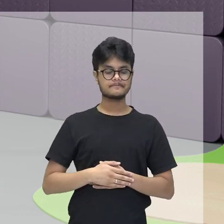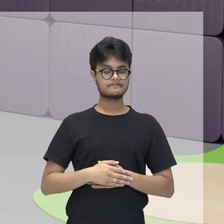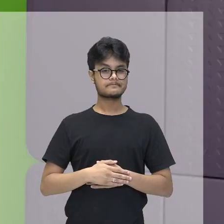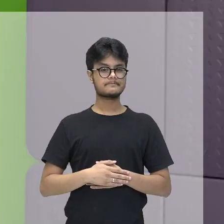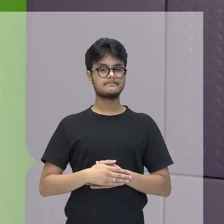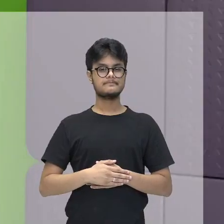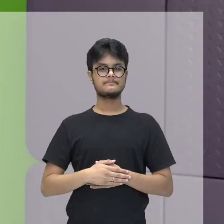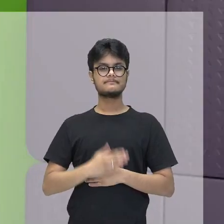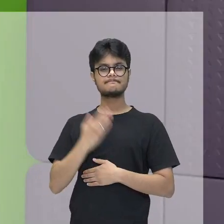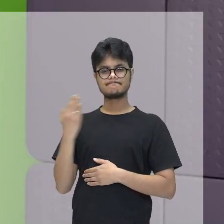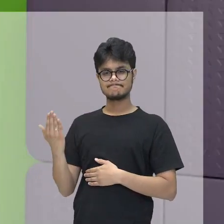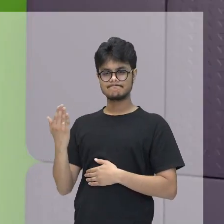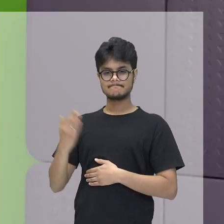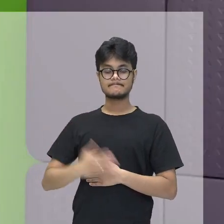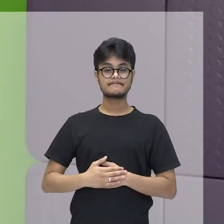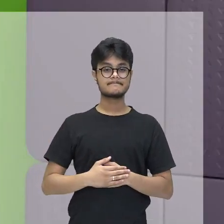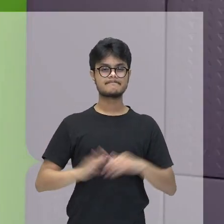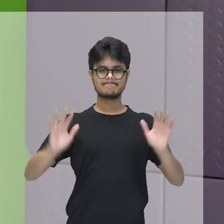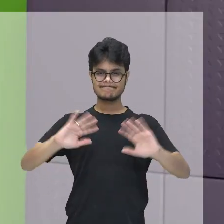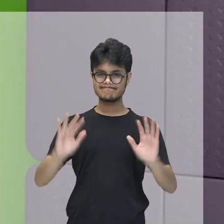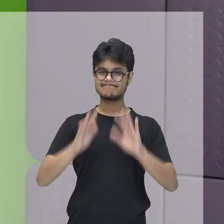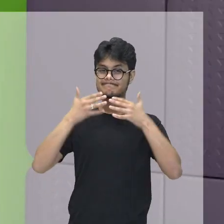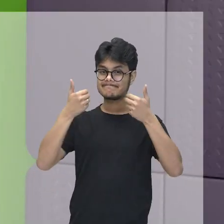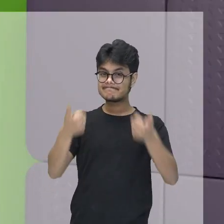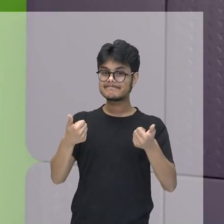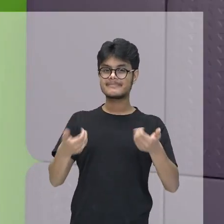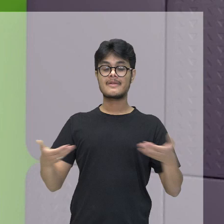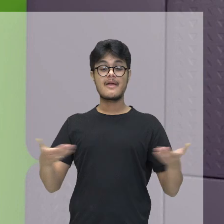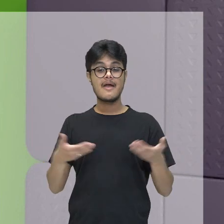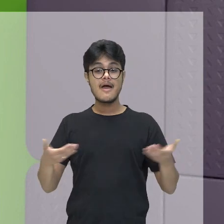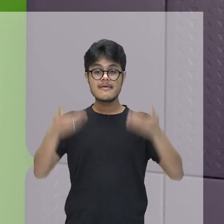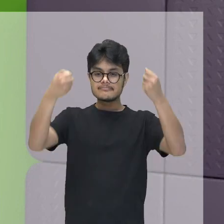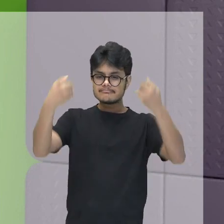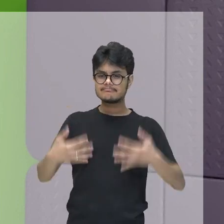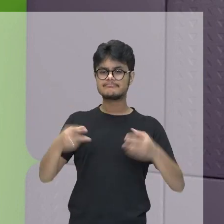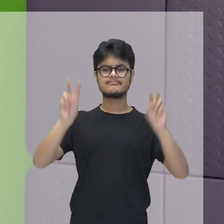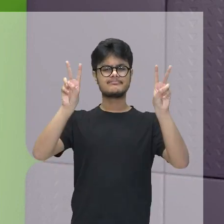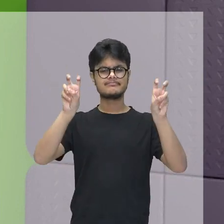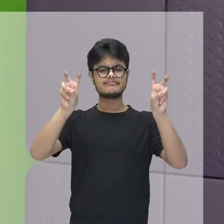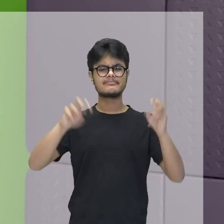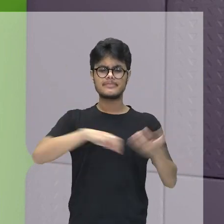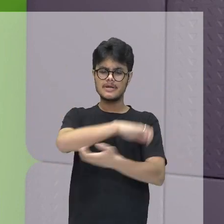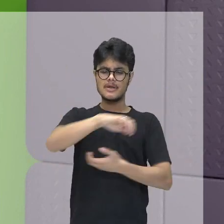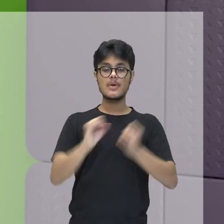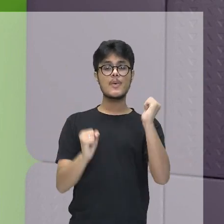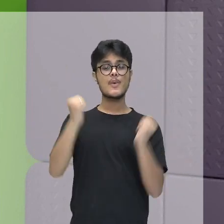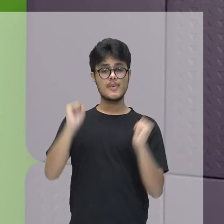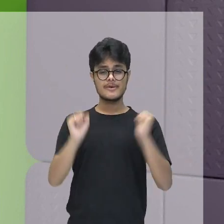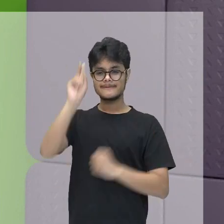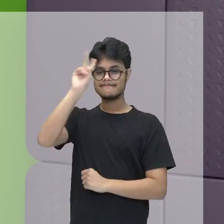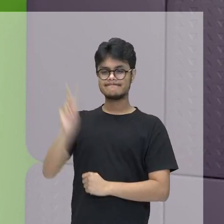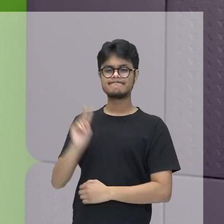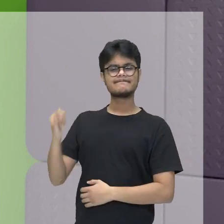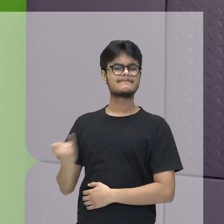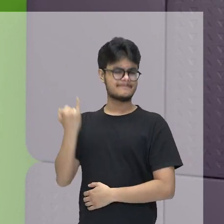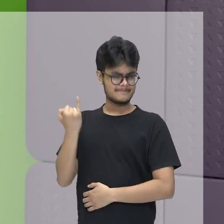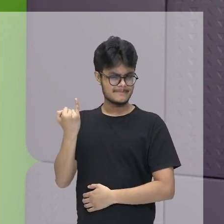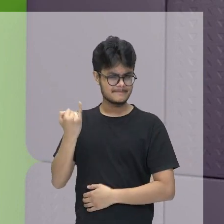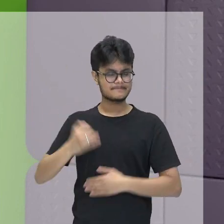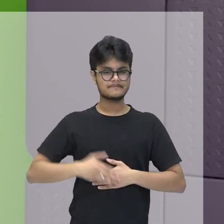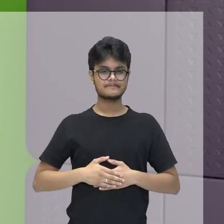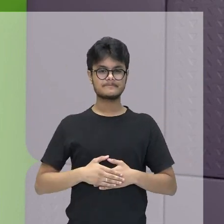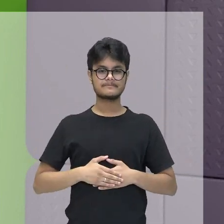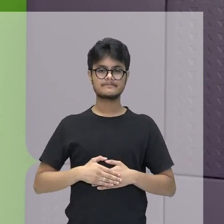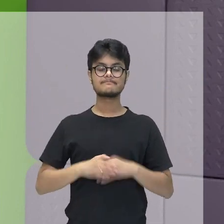aí. Olá, alunos, tudo bem? Estou aqui com vocês para a gente conversar um pouco sobre história, sobre a Revolução